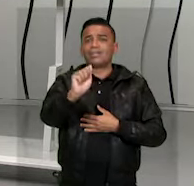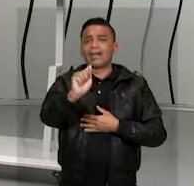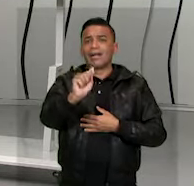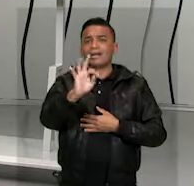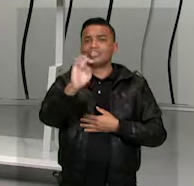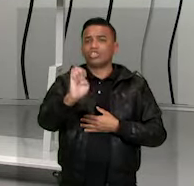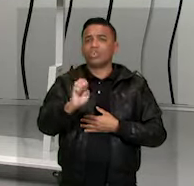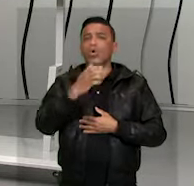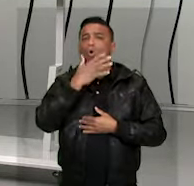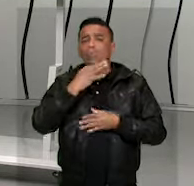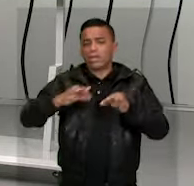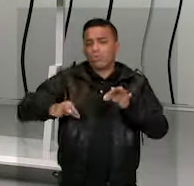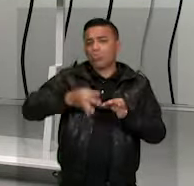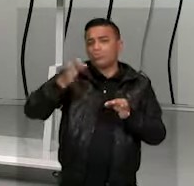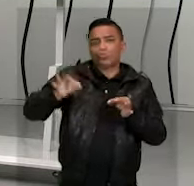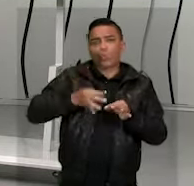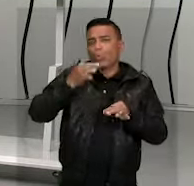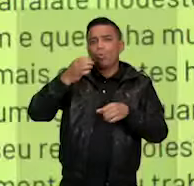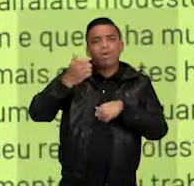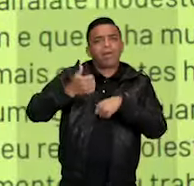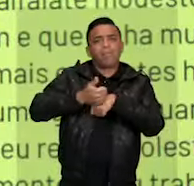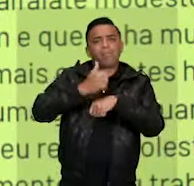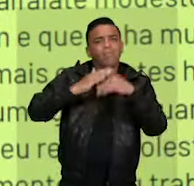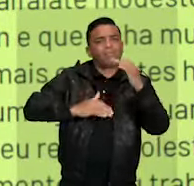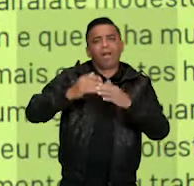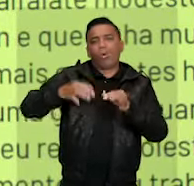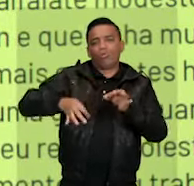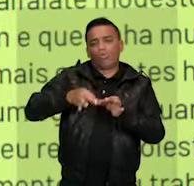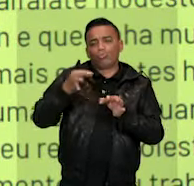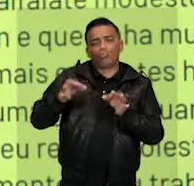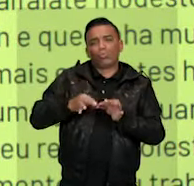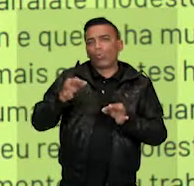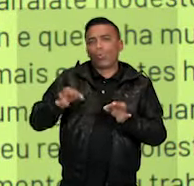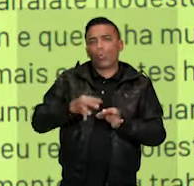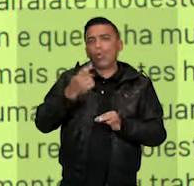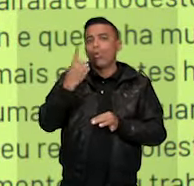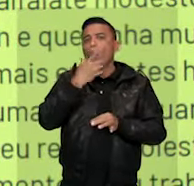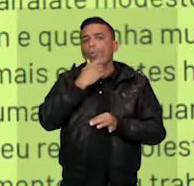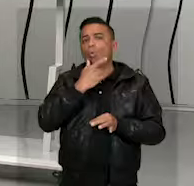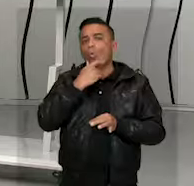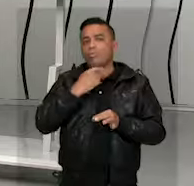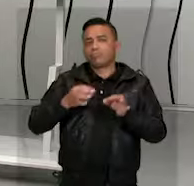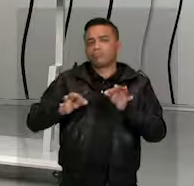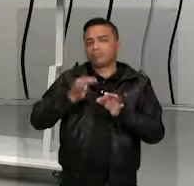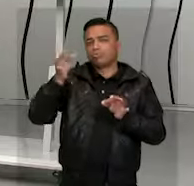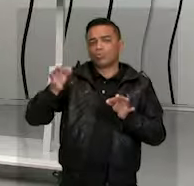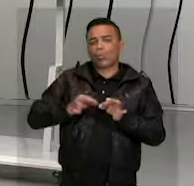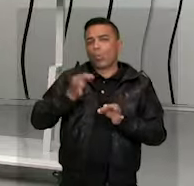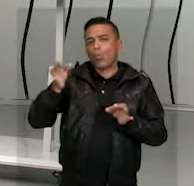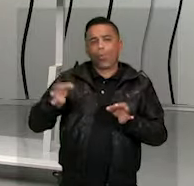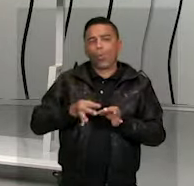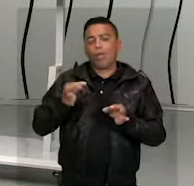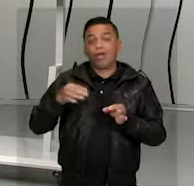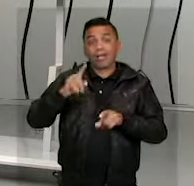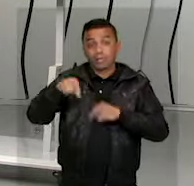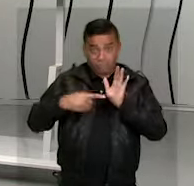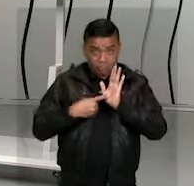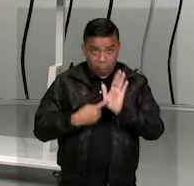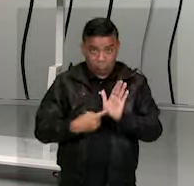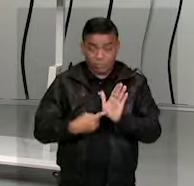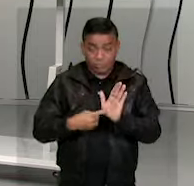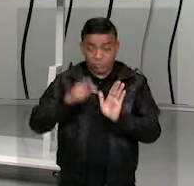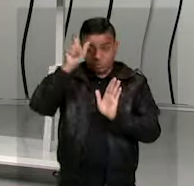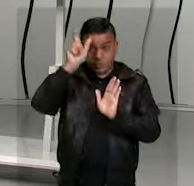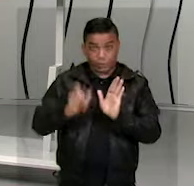modesto e trabalhador que fazia ternos, um alfaiate. Mas depois que apresenta esse alfaiate, que vai ser dele que vai ser